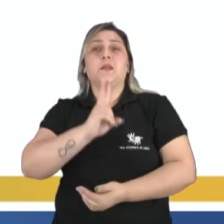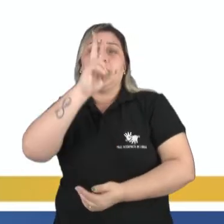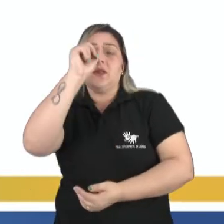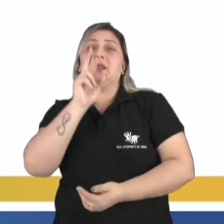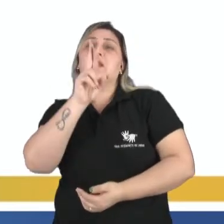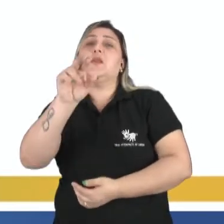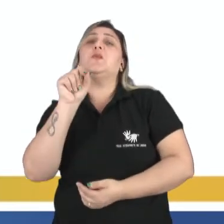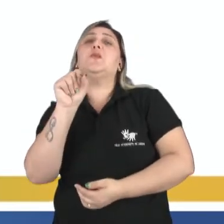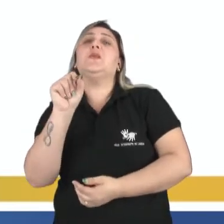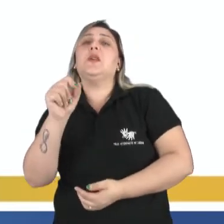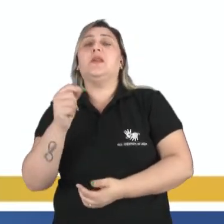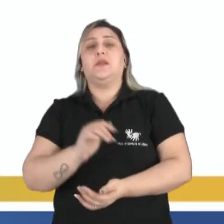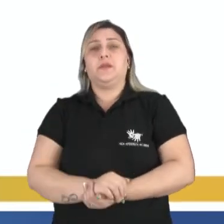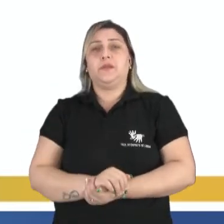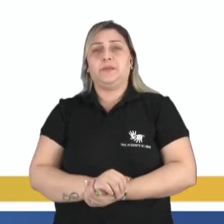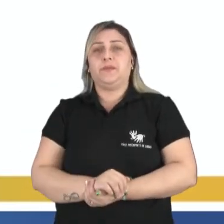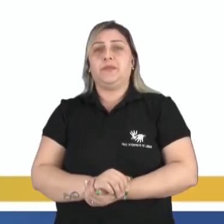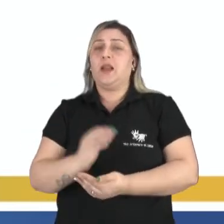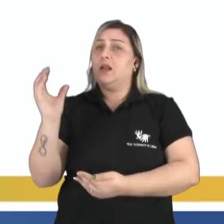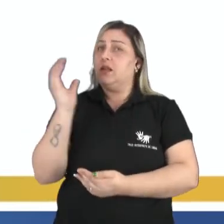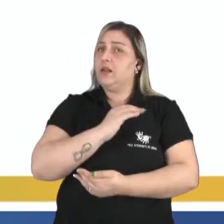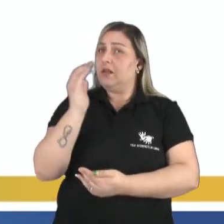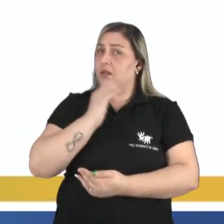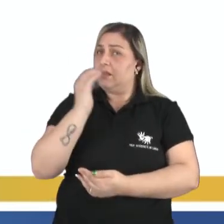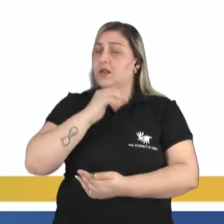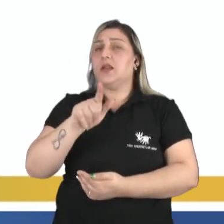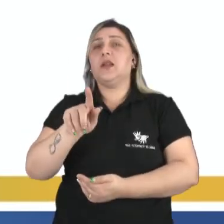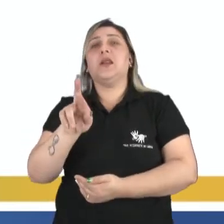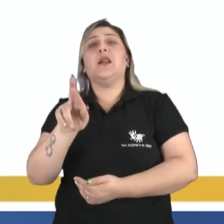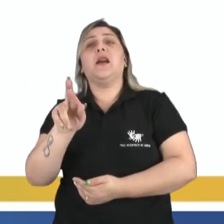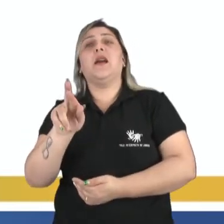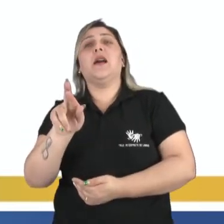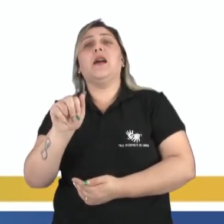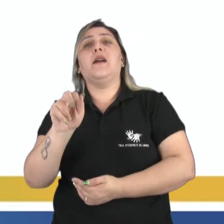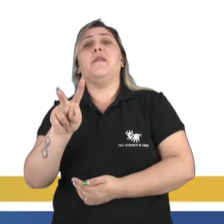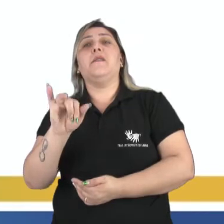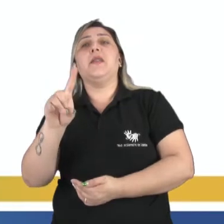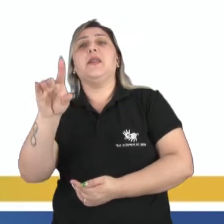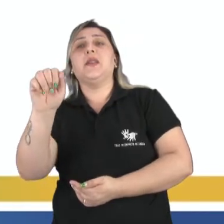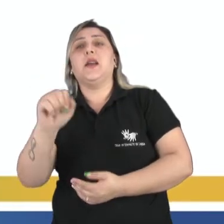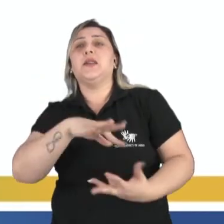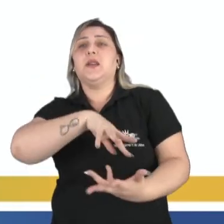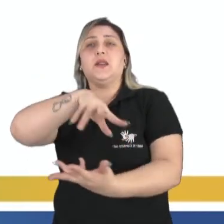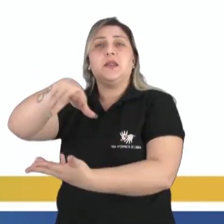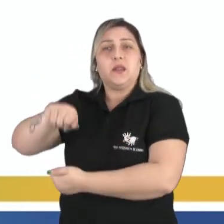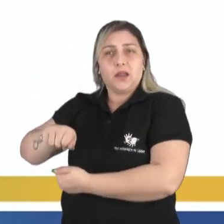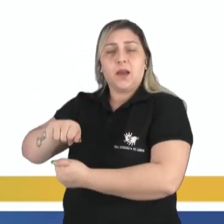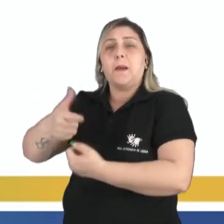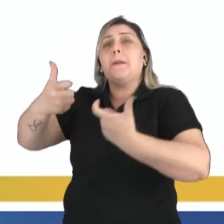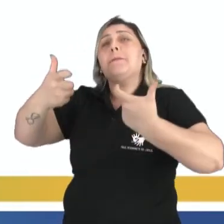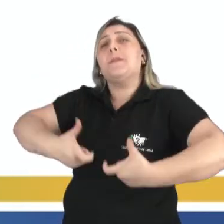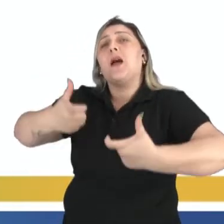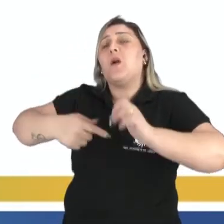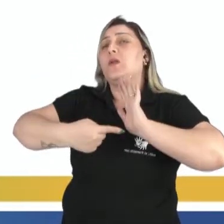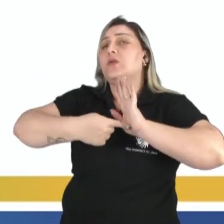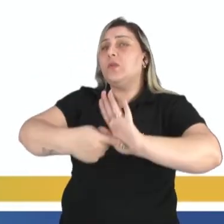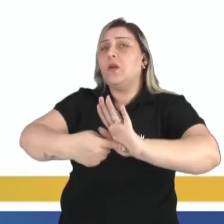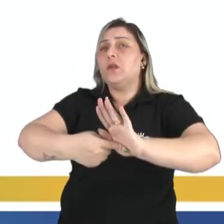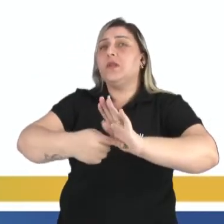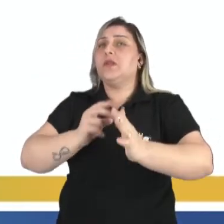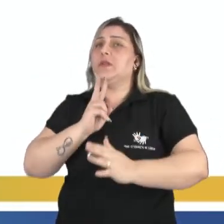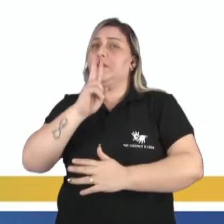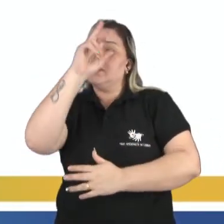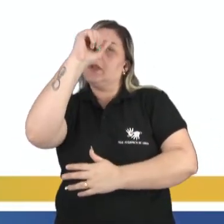peso é resultado de quê? Da aceleração gravitacional, né? Da Terra. E para onde aponta a força